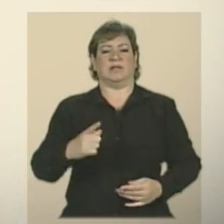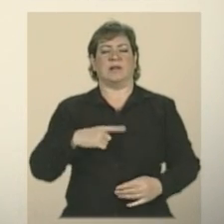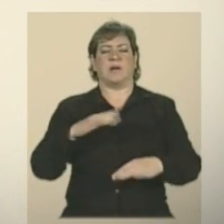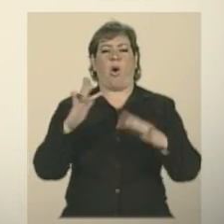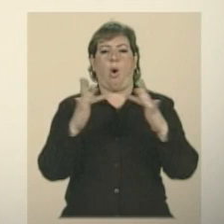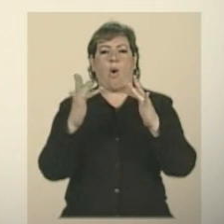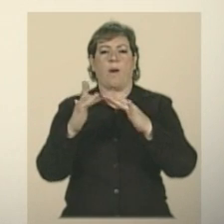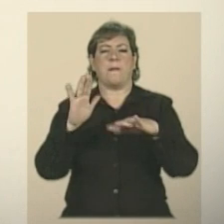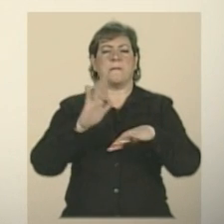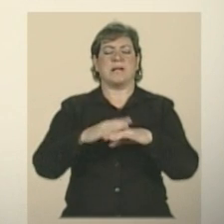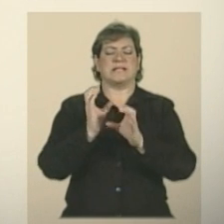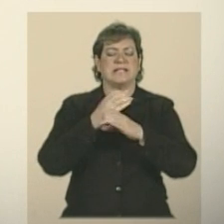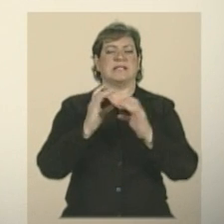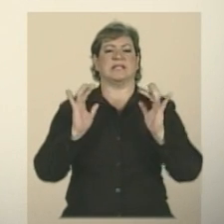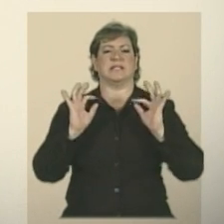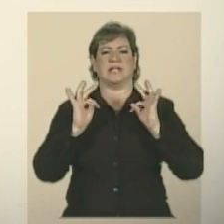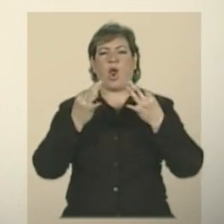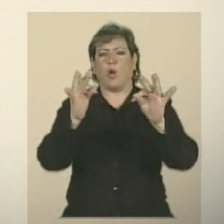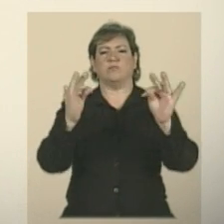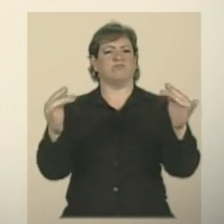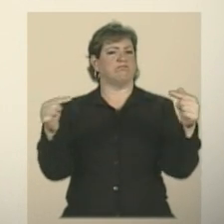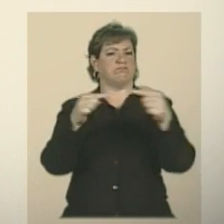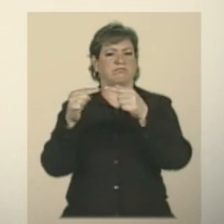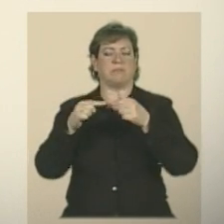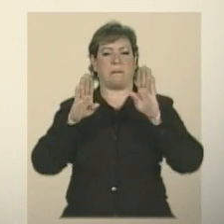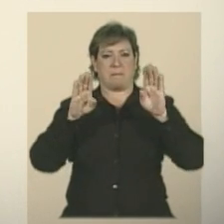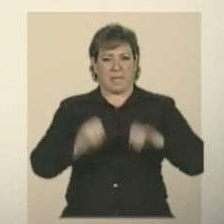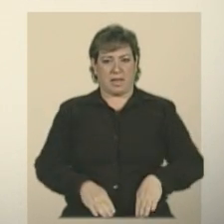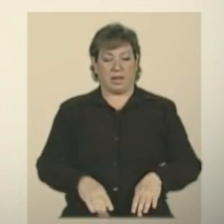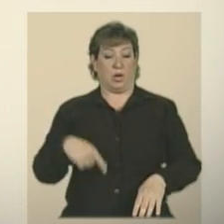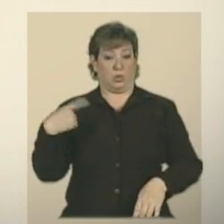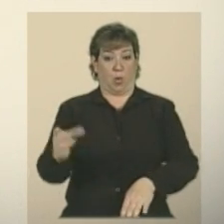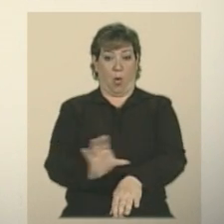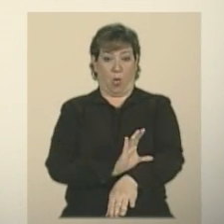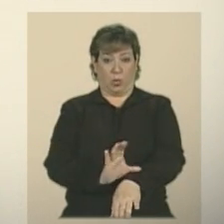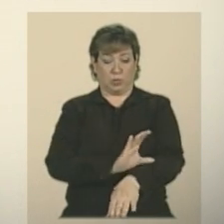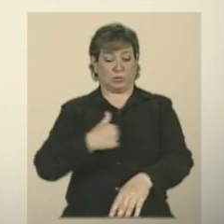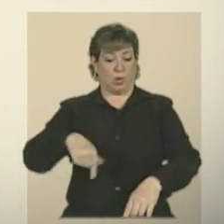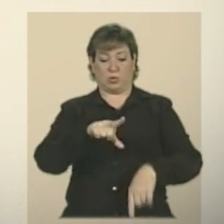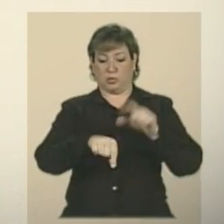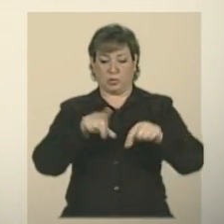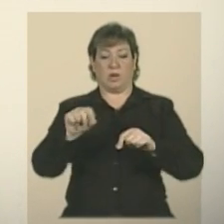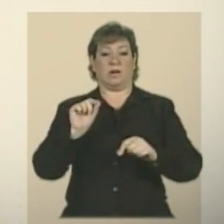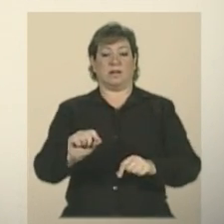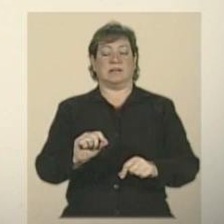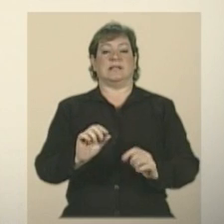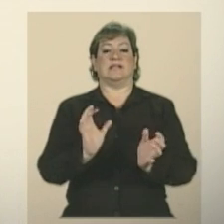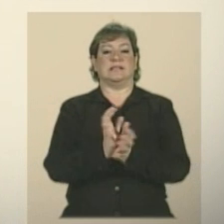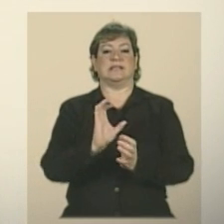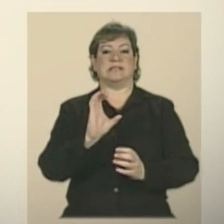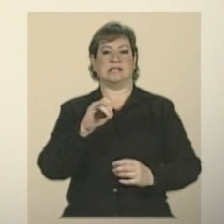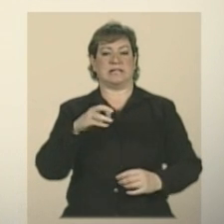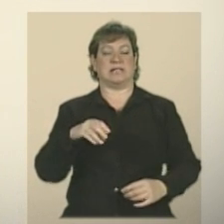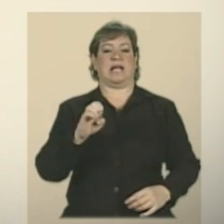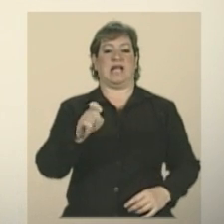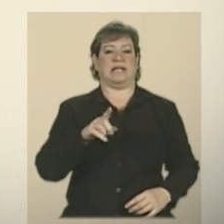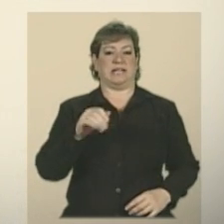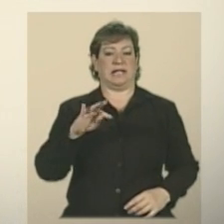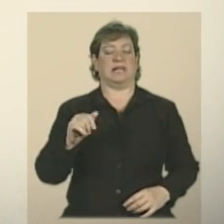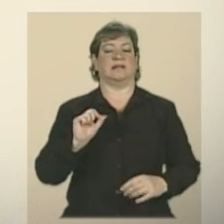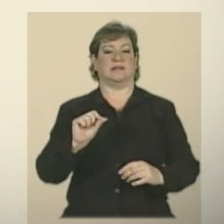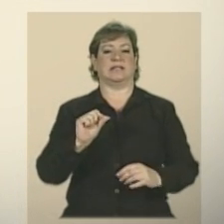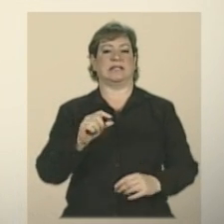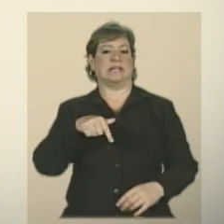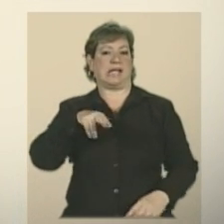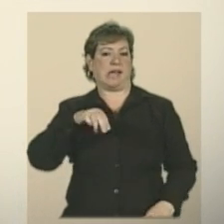e tecnologia. Os cursos que escolhemos são nas áreas de ciências exatas: física, química,